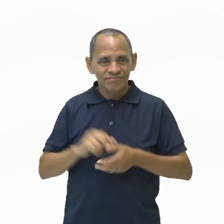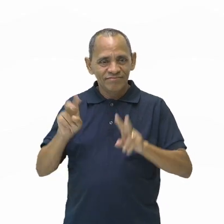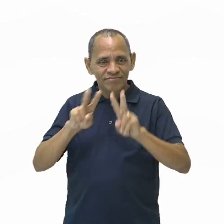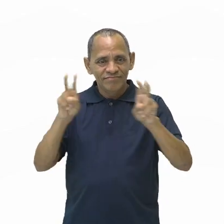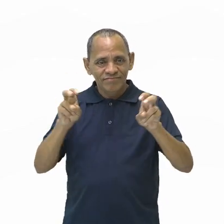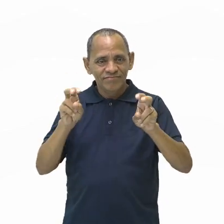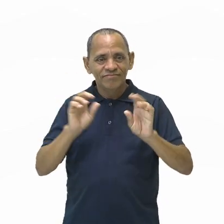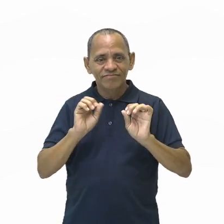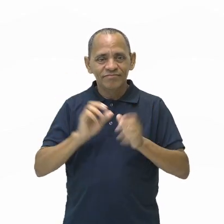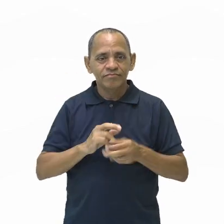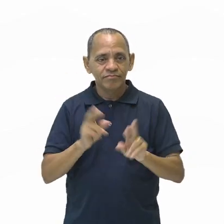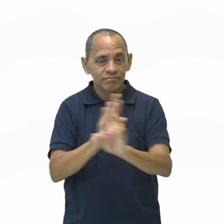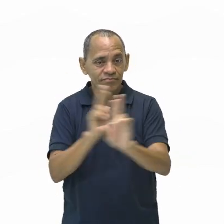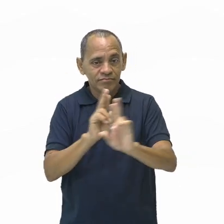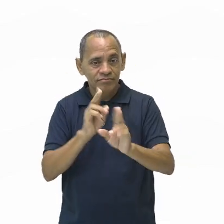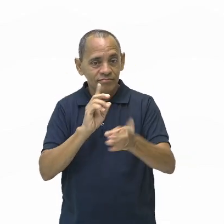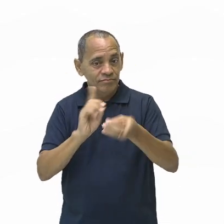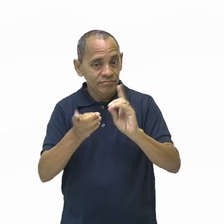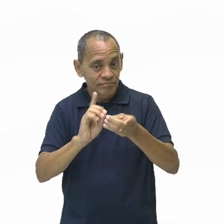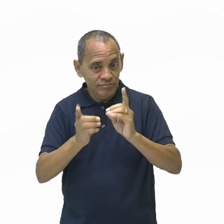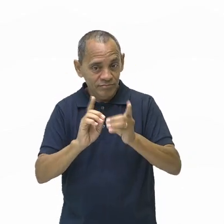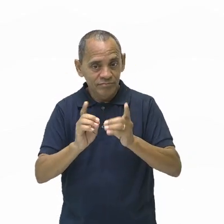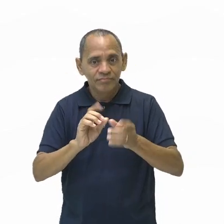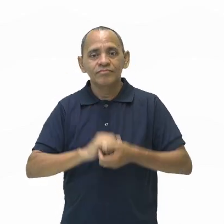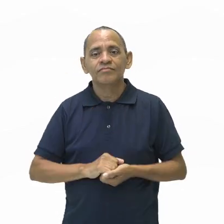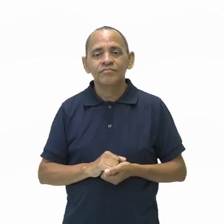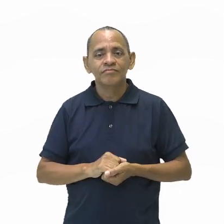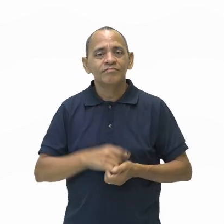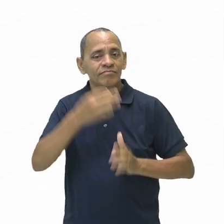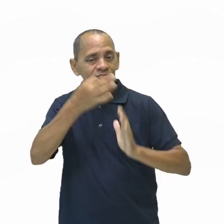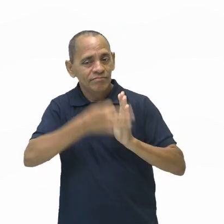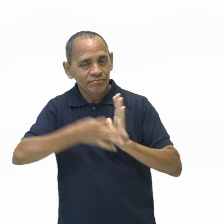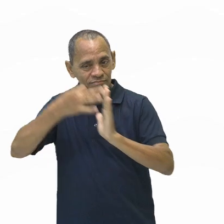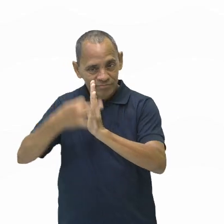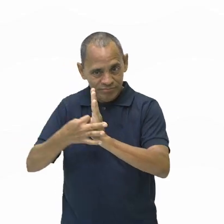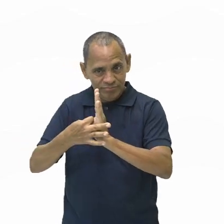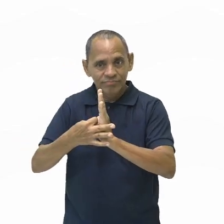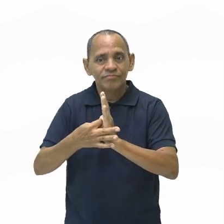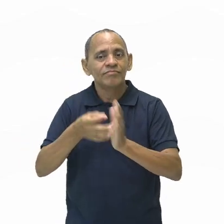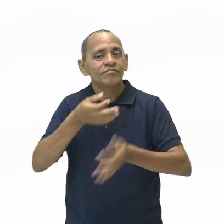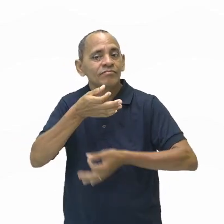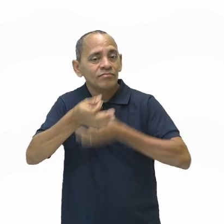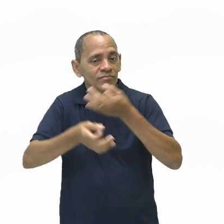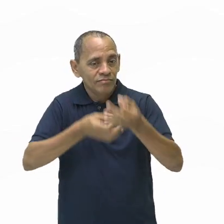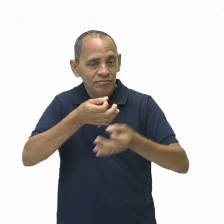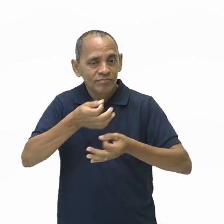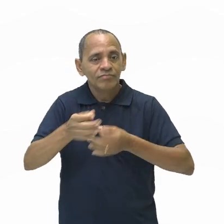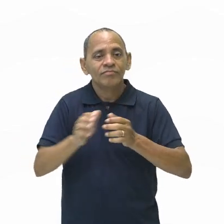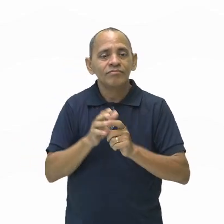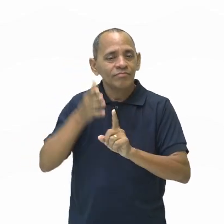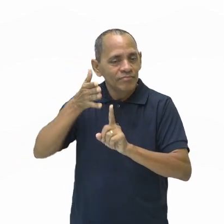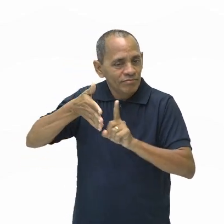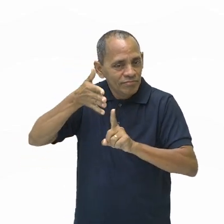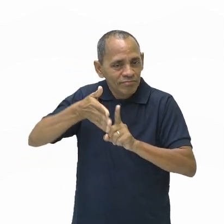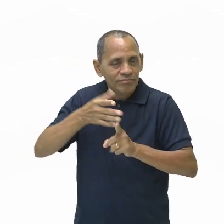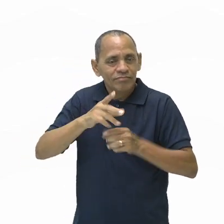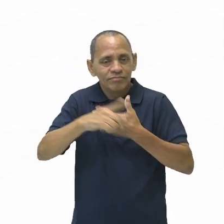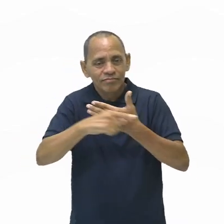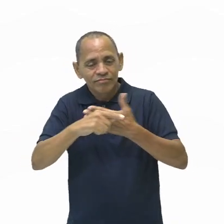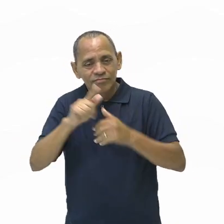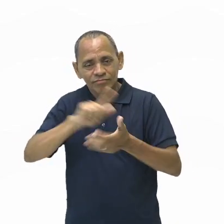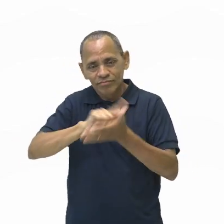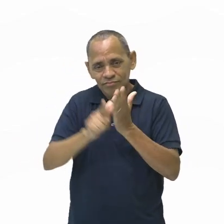de conhecimento, relações dialógicas entre textos e discursos de diferentes autores e